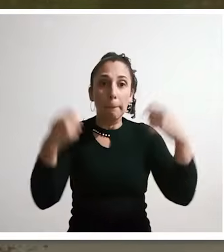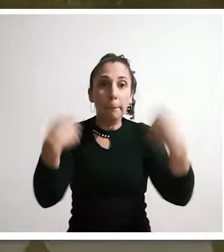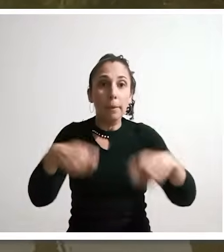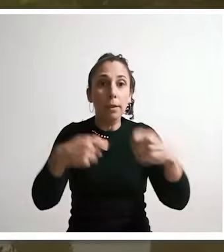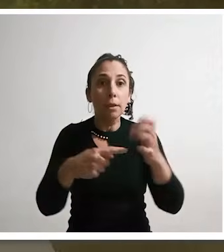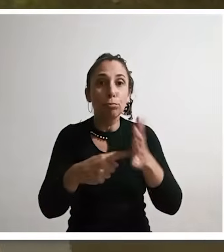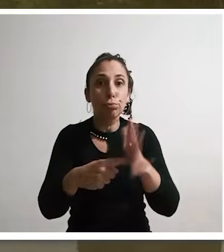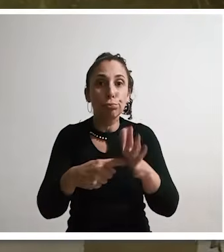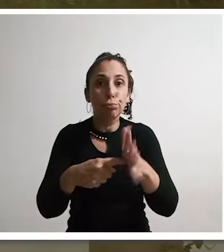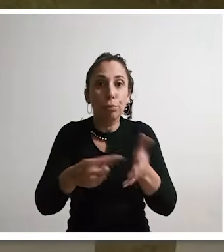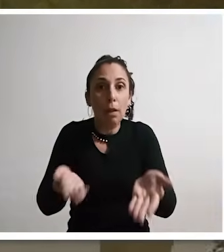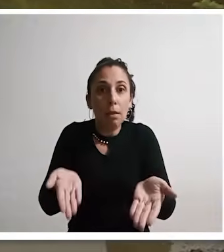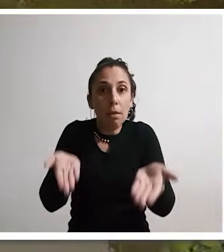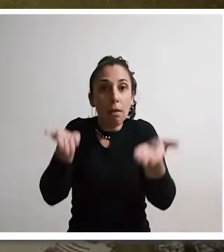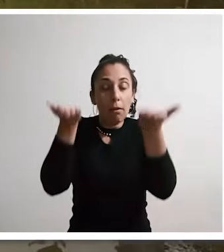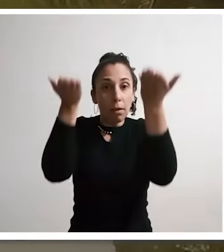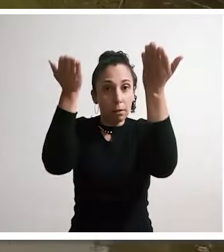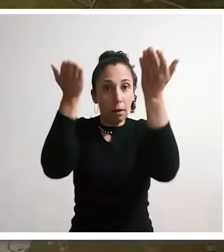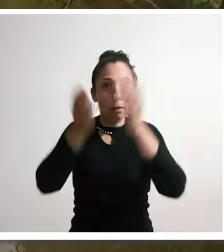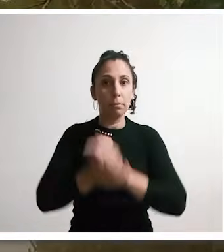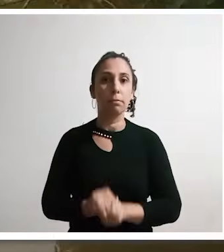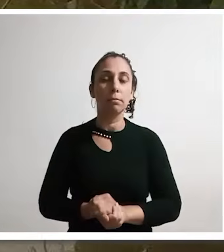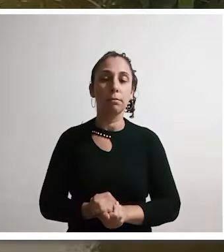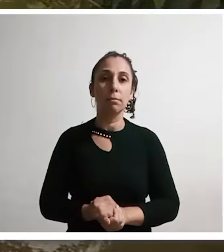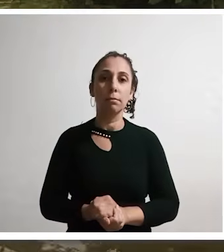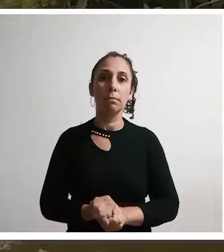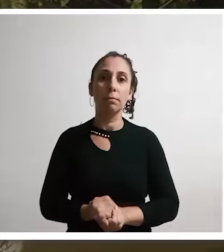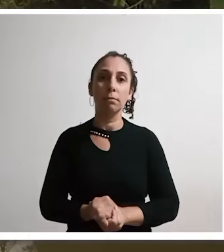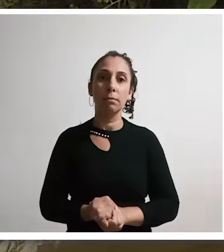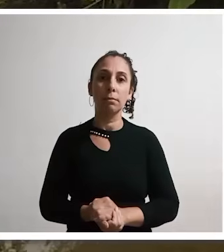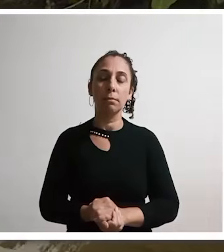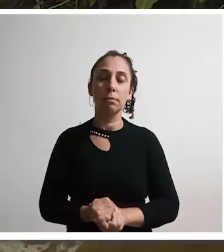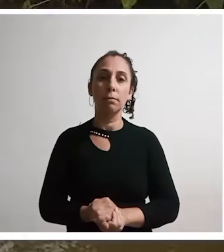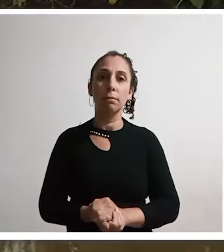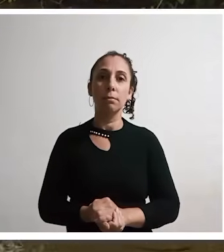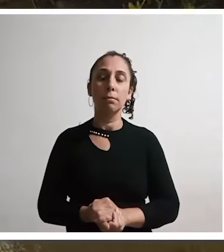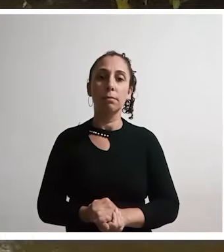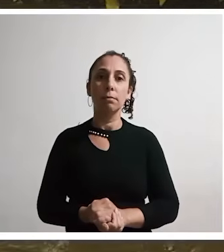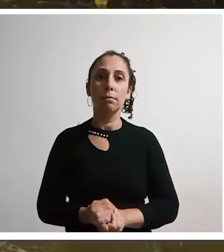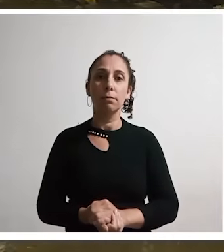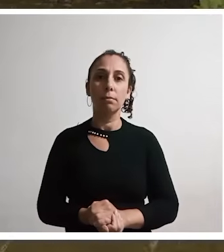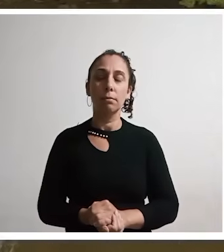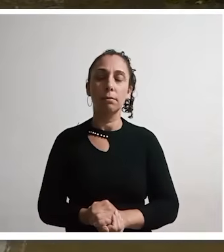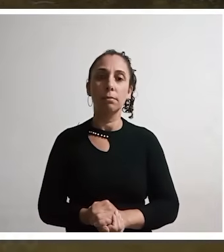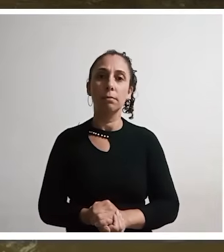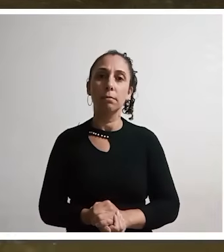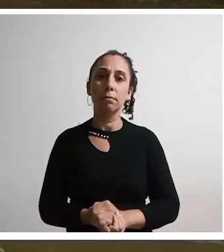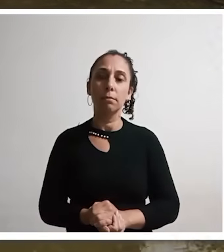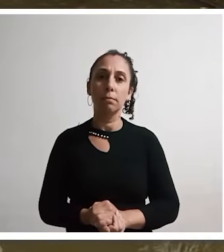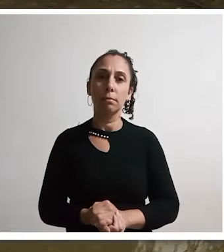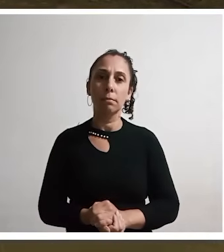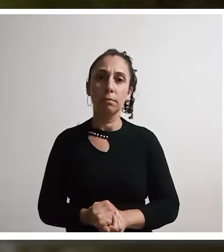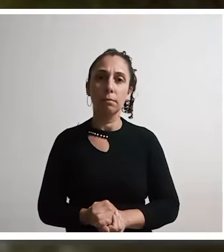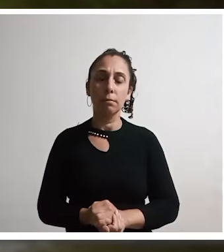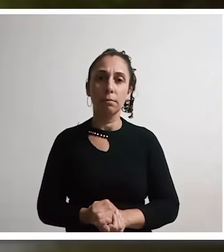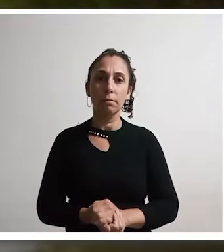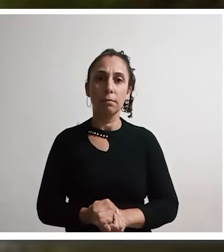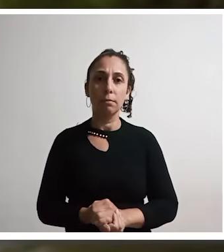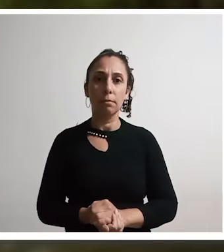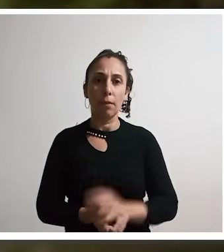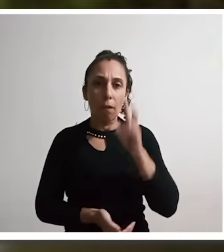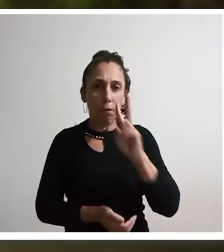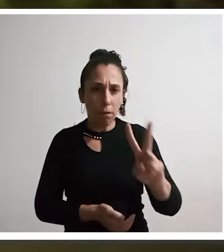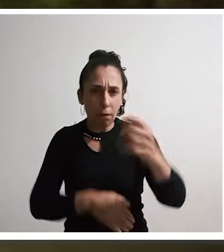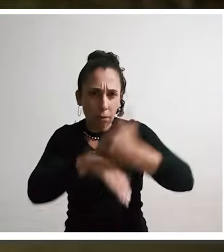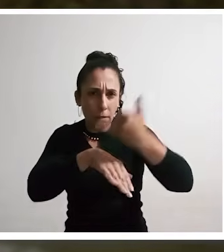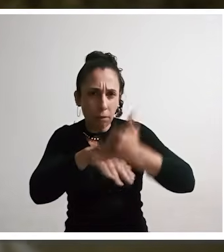embalo no barco, levantar o motor. Ó. Um monte de